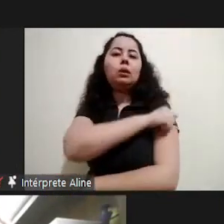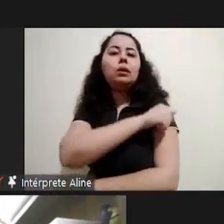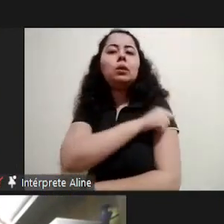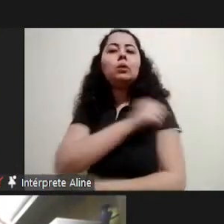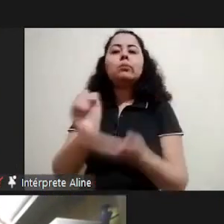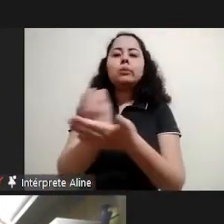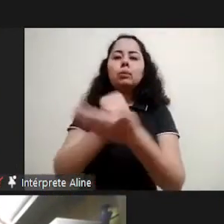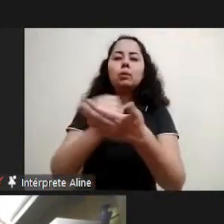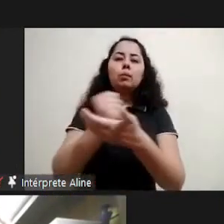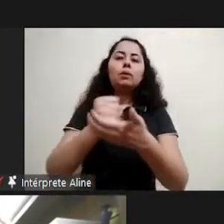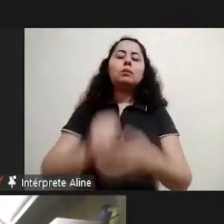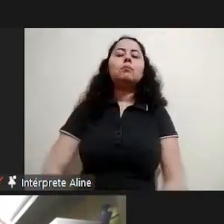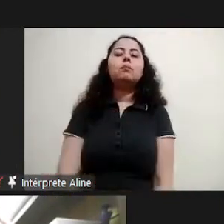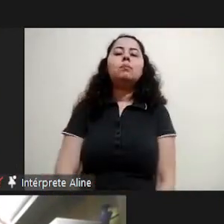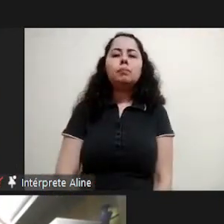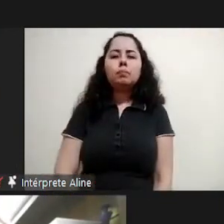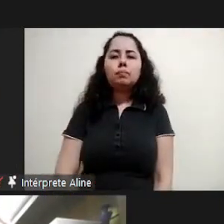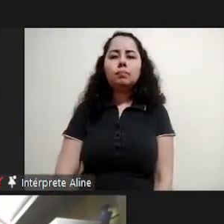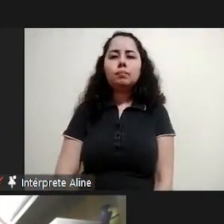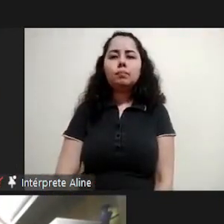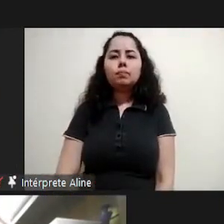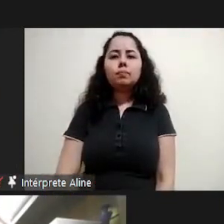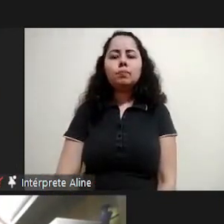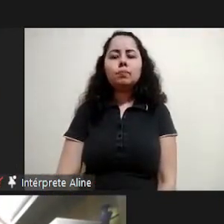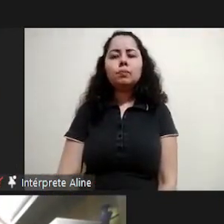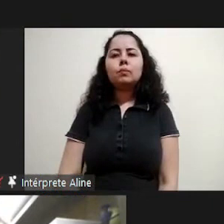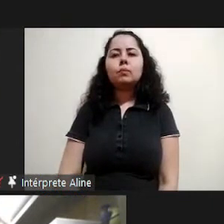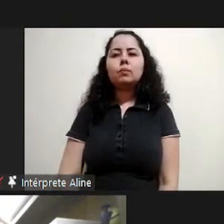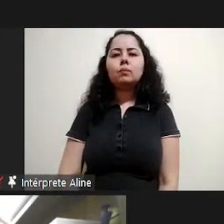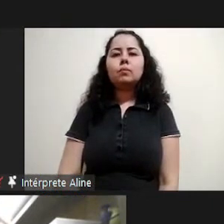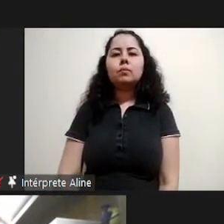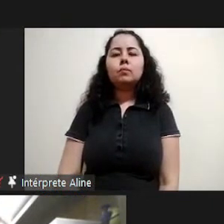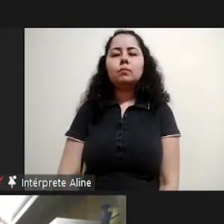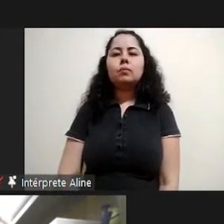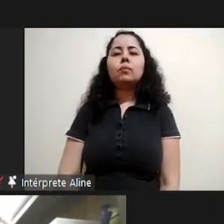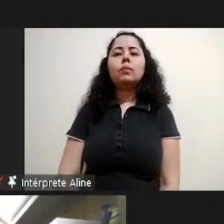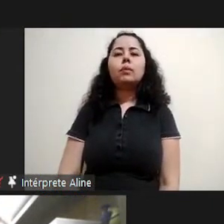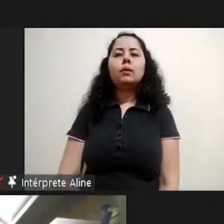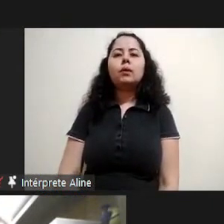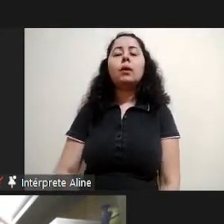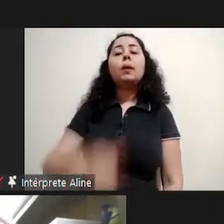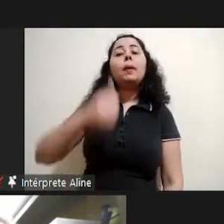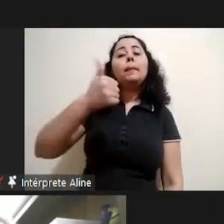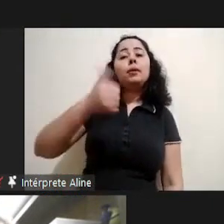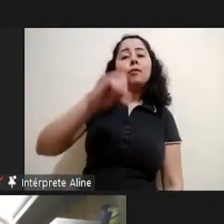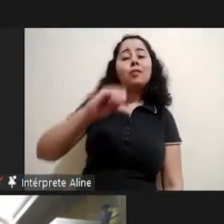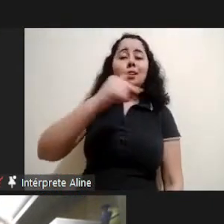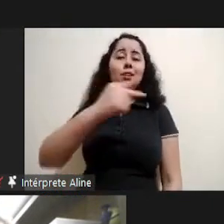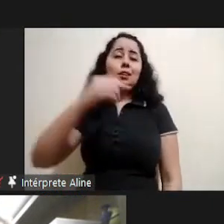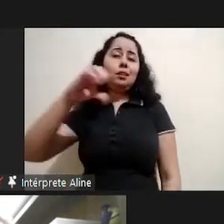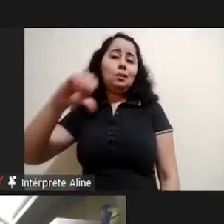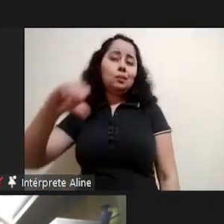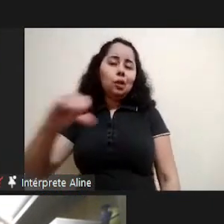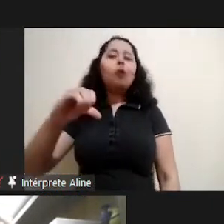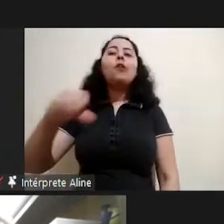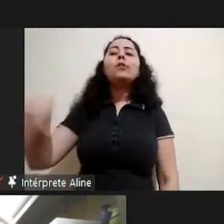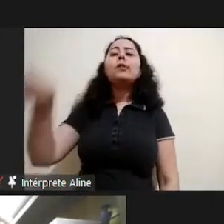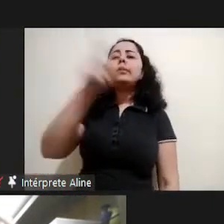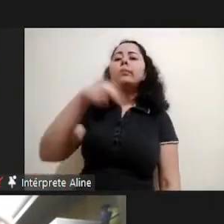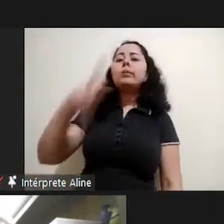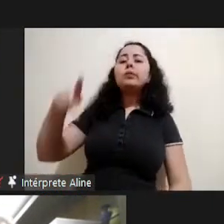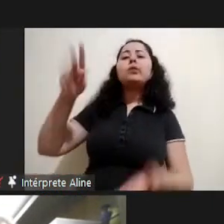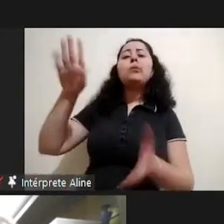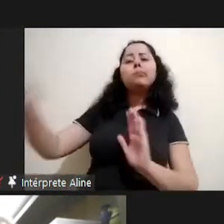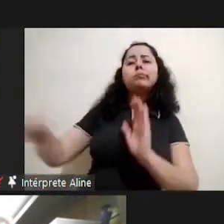Em 1979, com os docentes do laboratório do HU, implanta